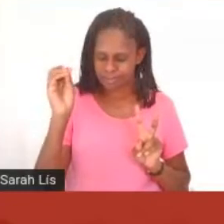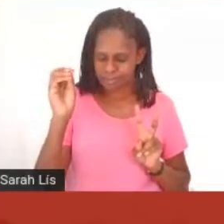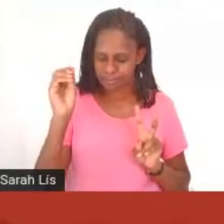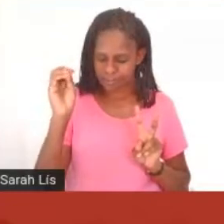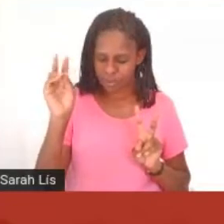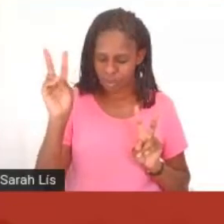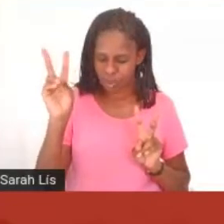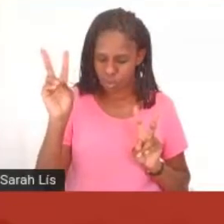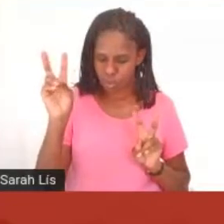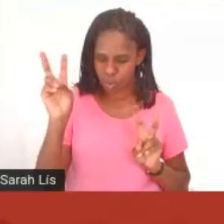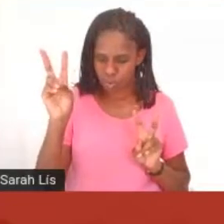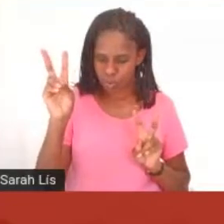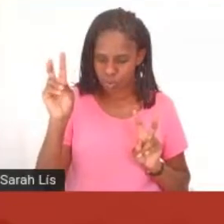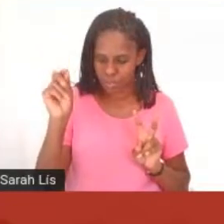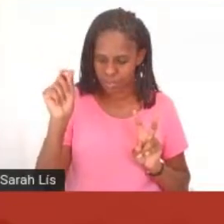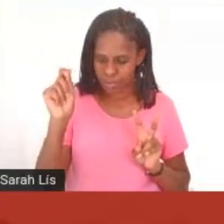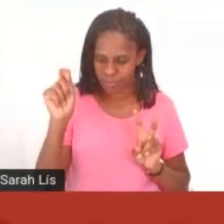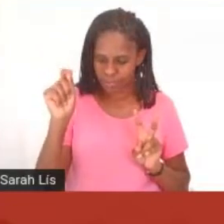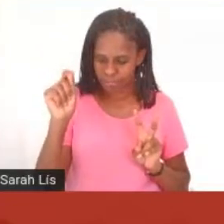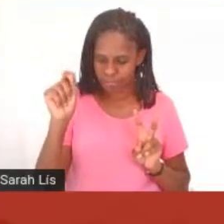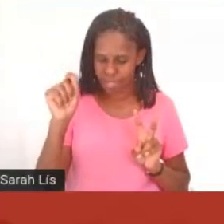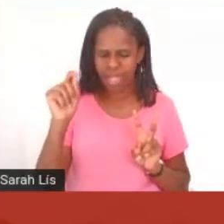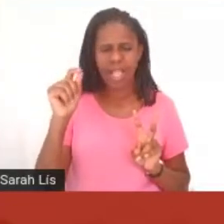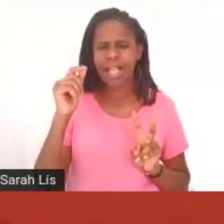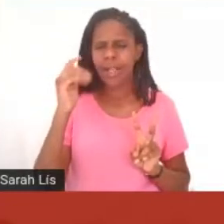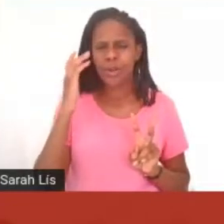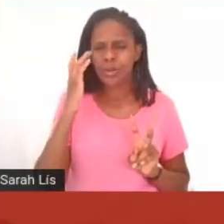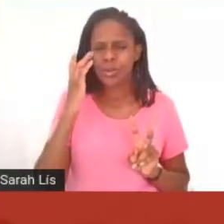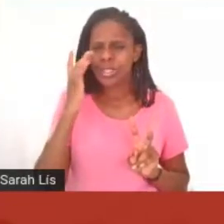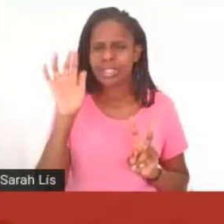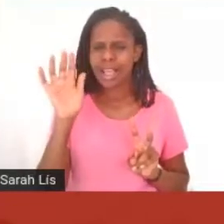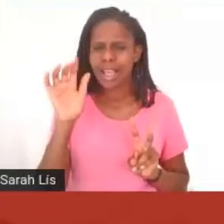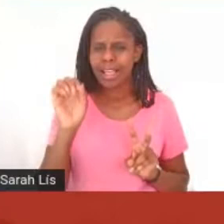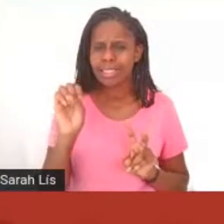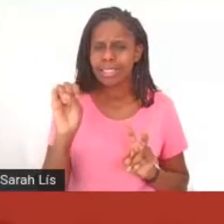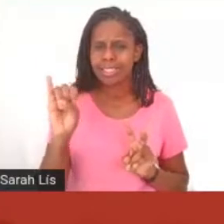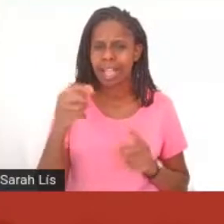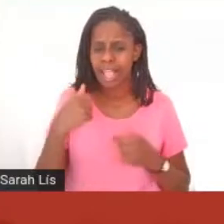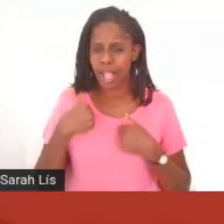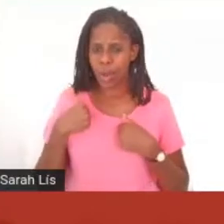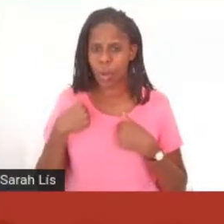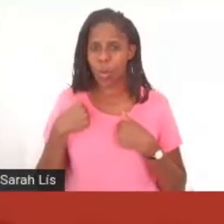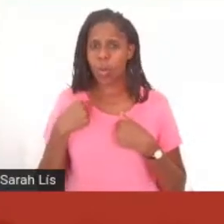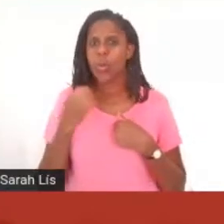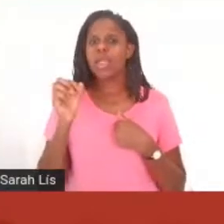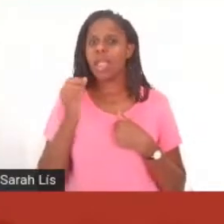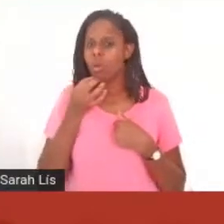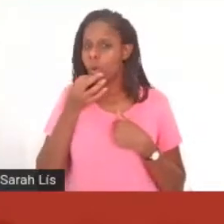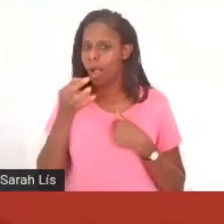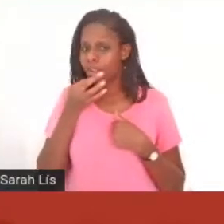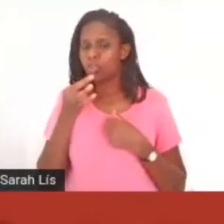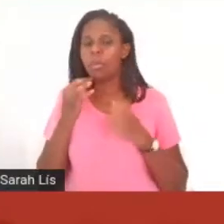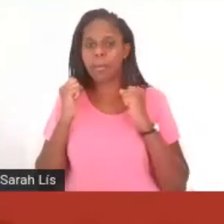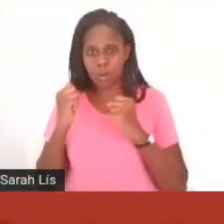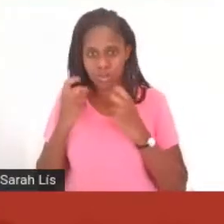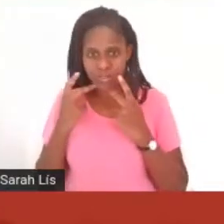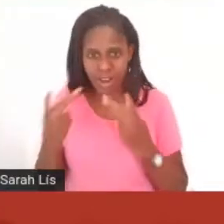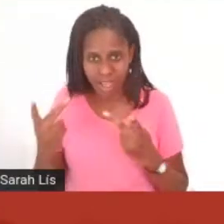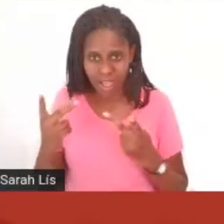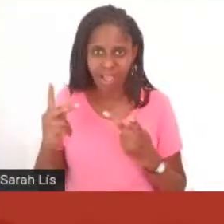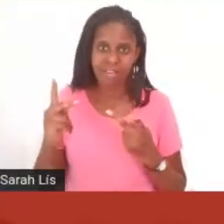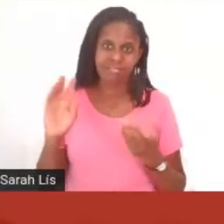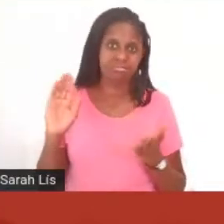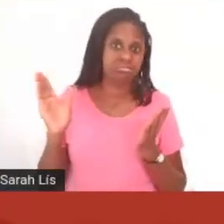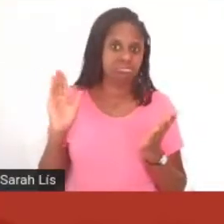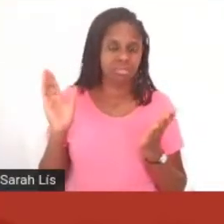sobre eu não sei se eu posso falar o que eu acho ou se eu vou estragar tudo. Me pareceu que é o